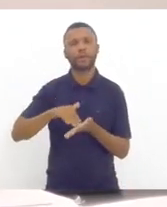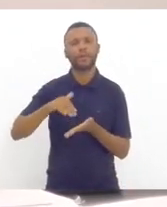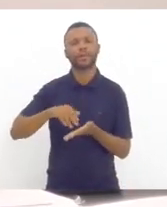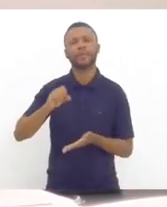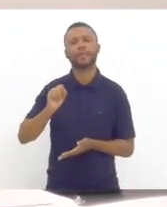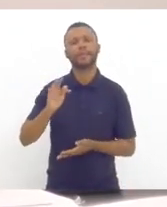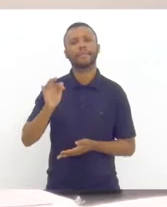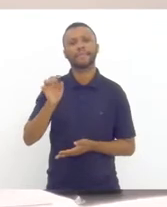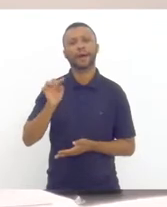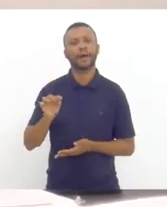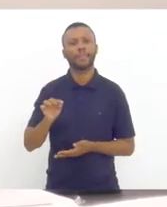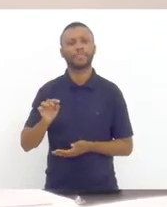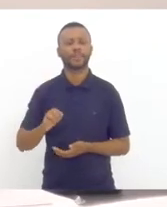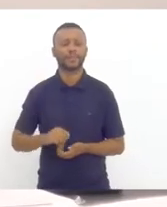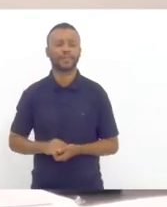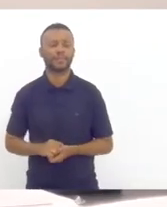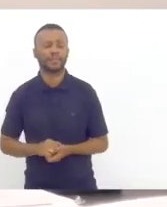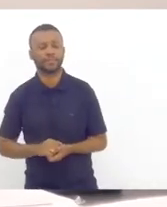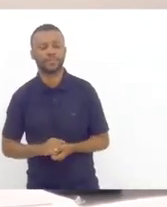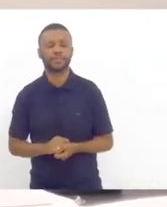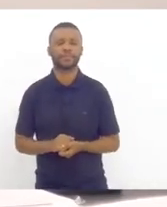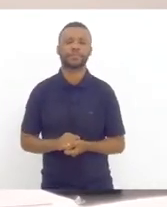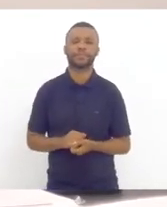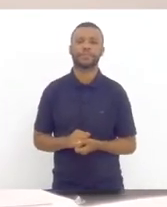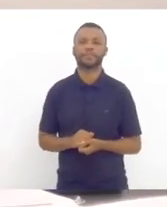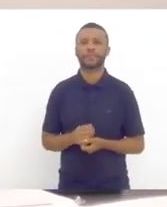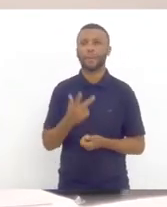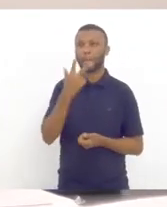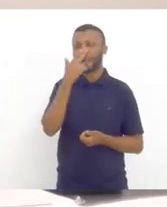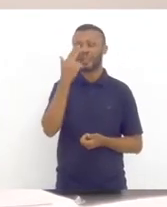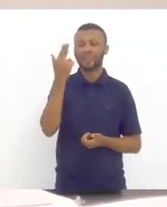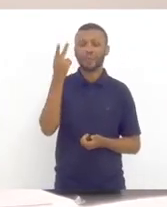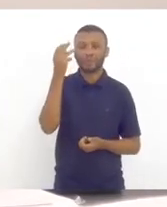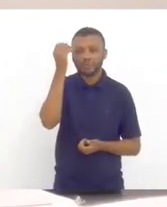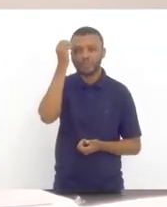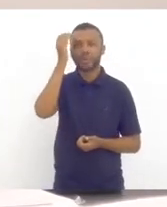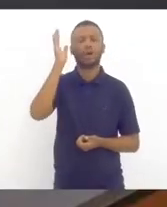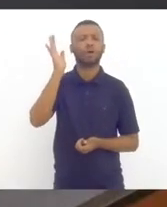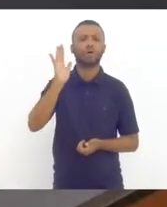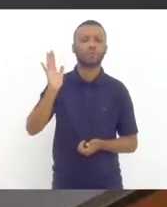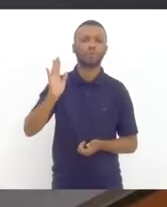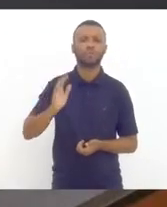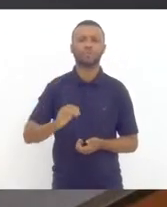de 12,5%, não? Então, minha memória está...